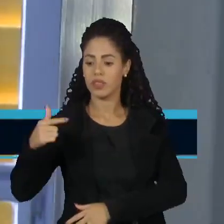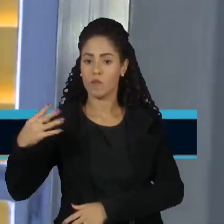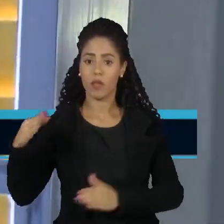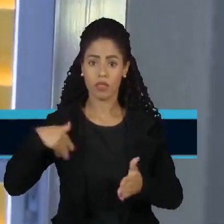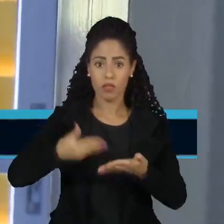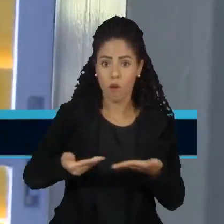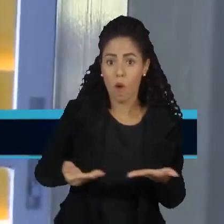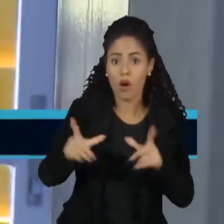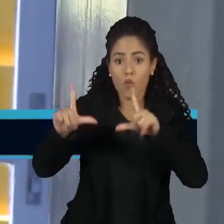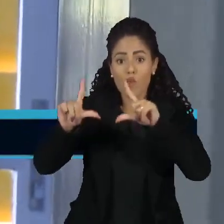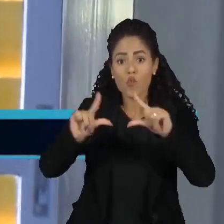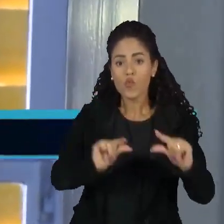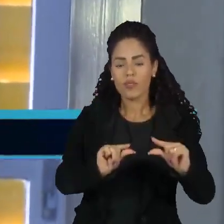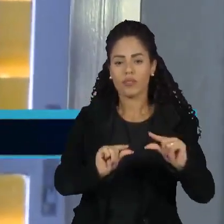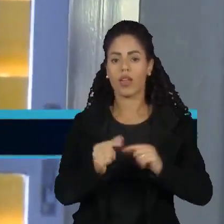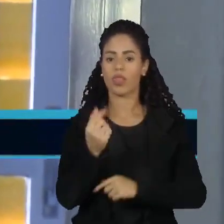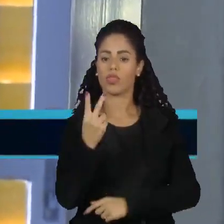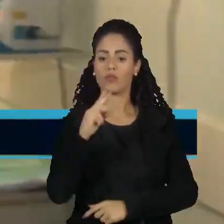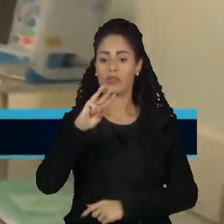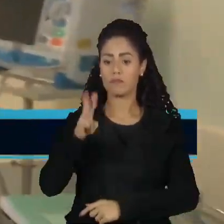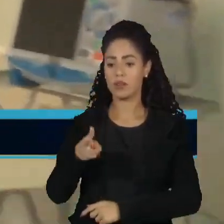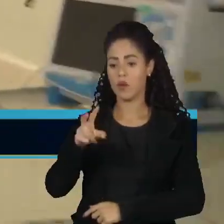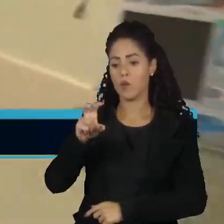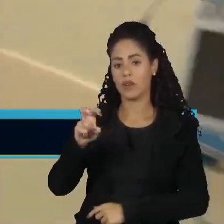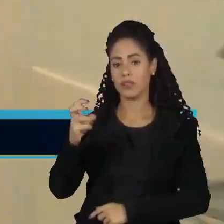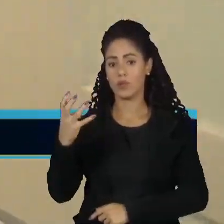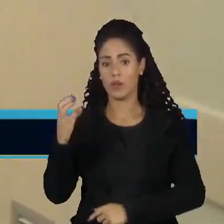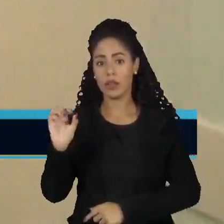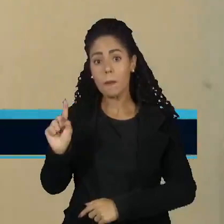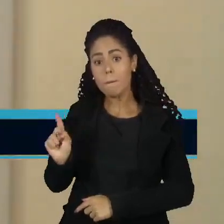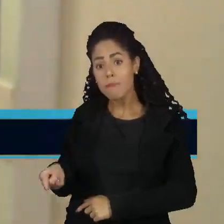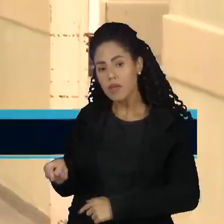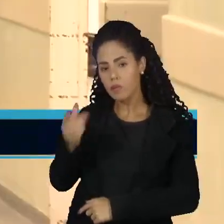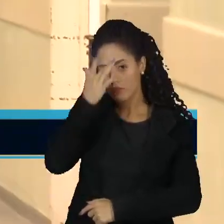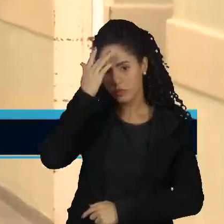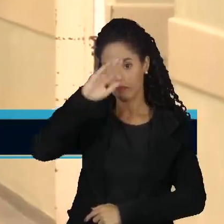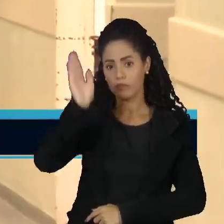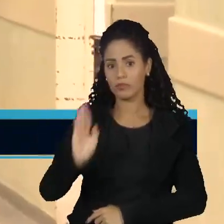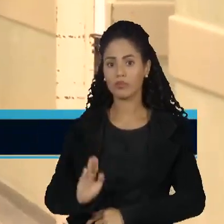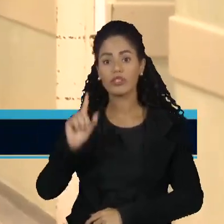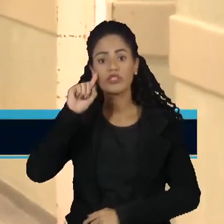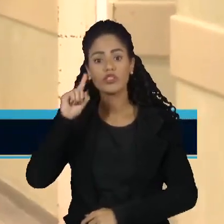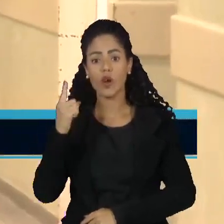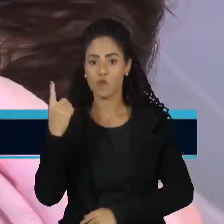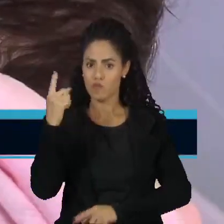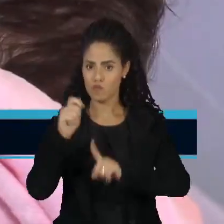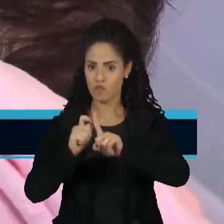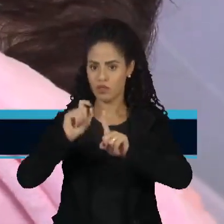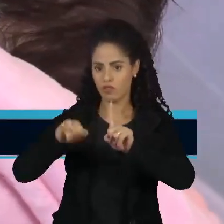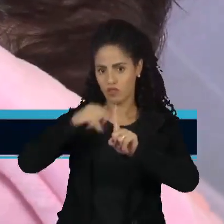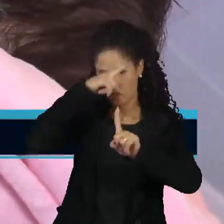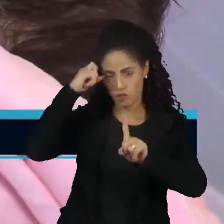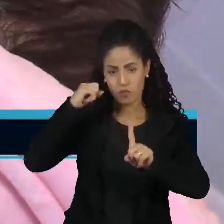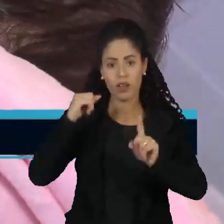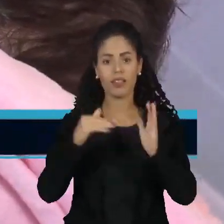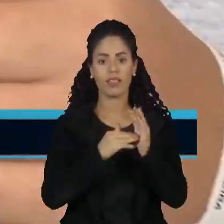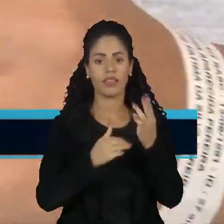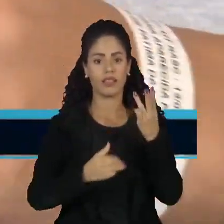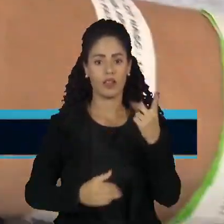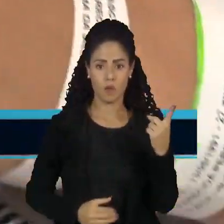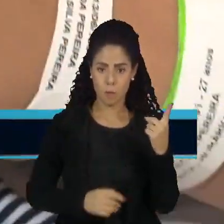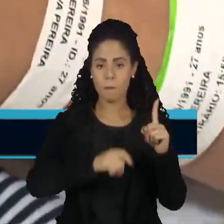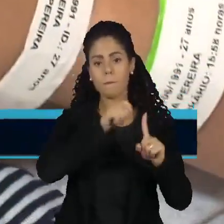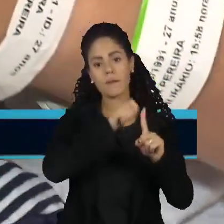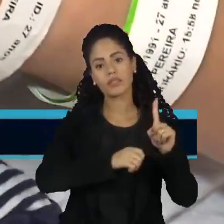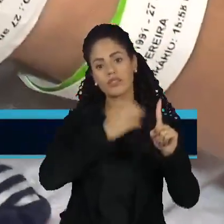1974 2. 540.000 brasileiros nasceram entre o dia 1eo de Janeiro e o dia 31 de Dezembro